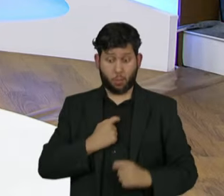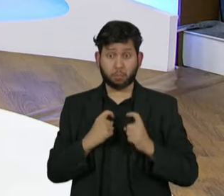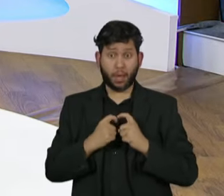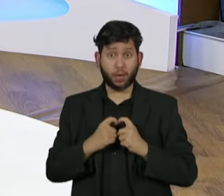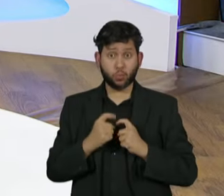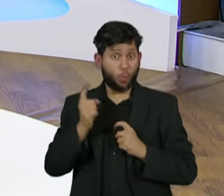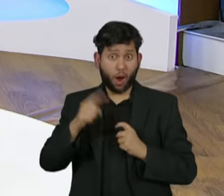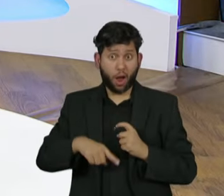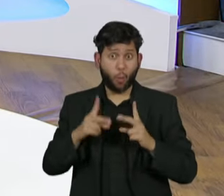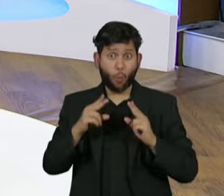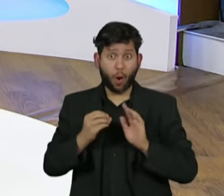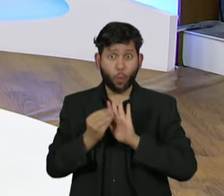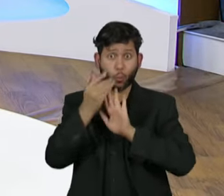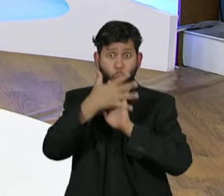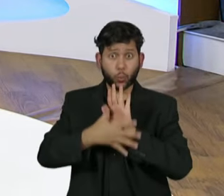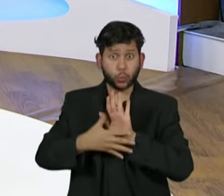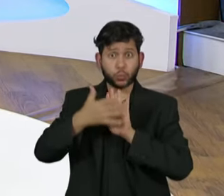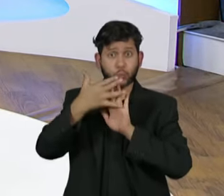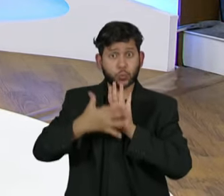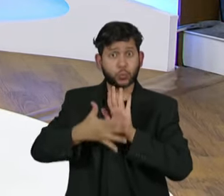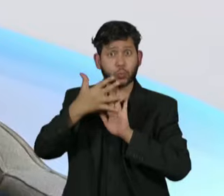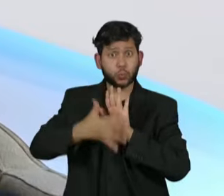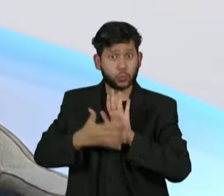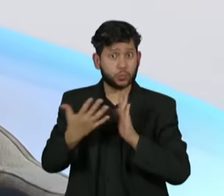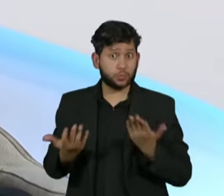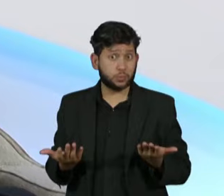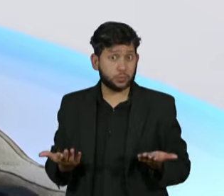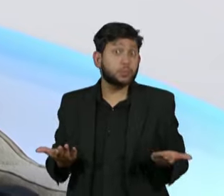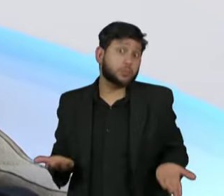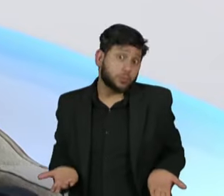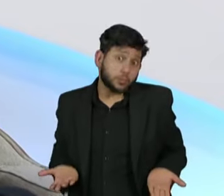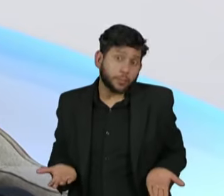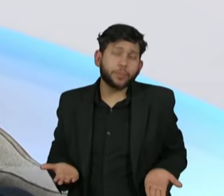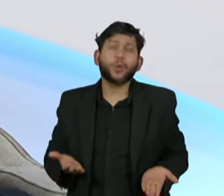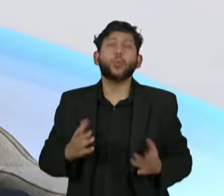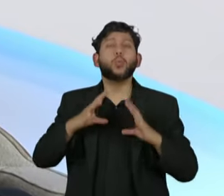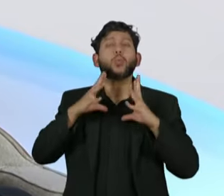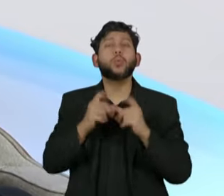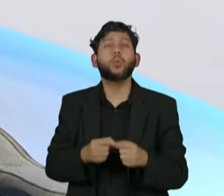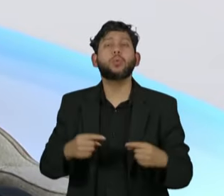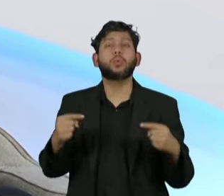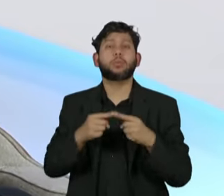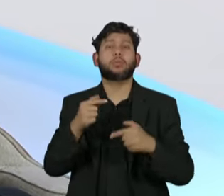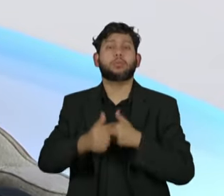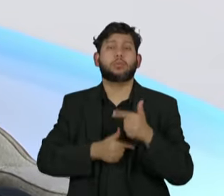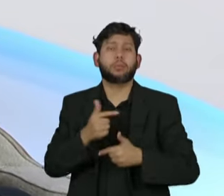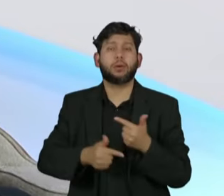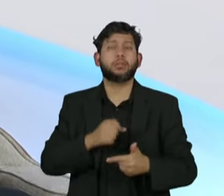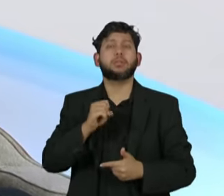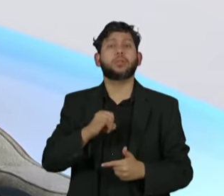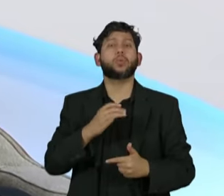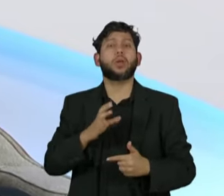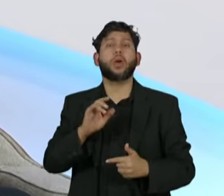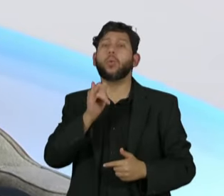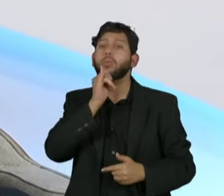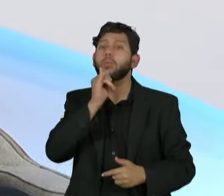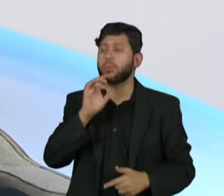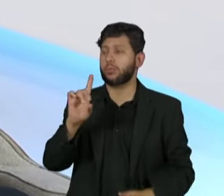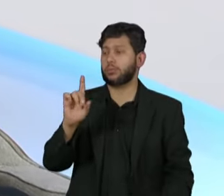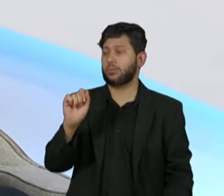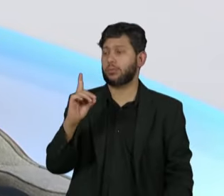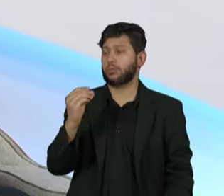literalmente quase todo o trabalho onde a gente tiver comportamentos Associados a padrões representados por dados